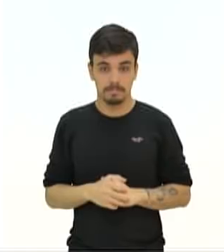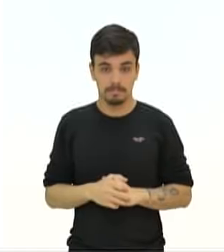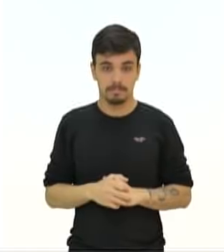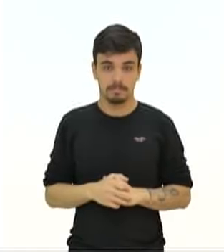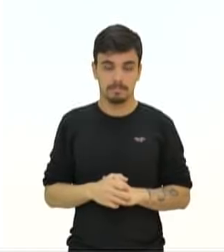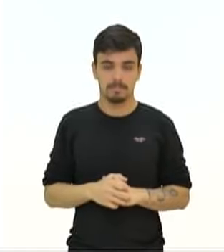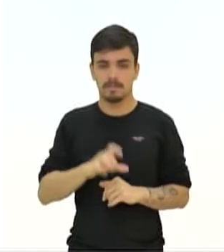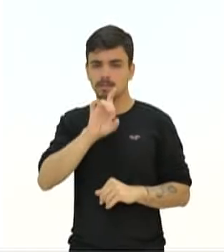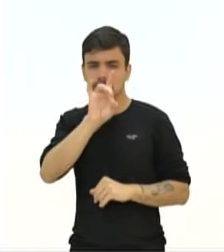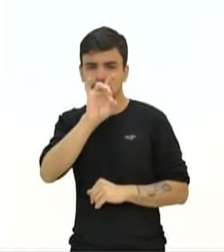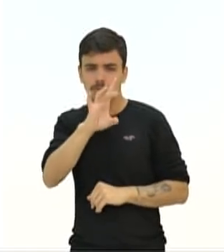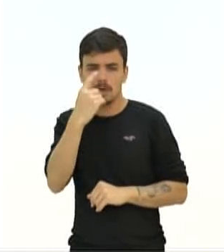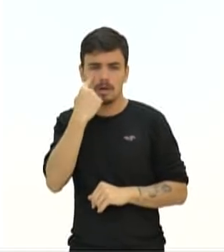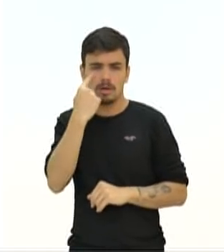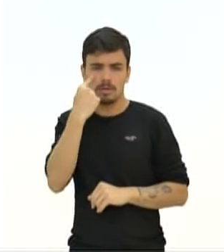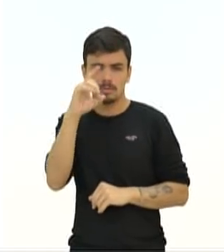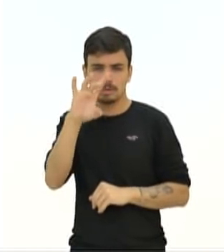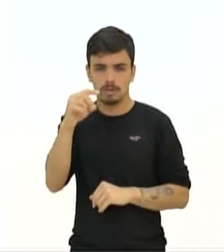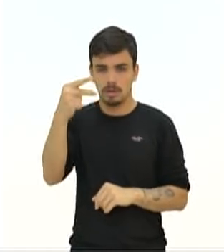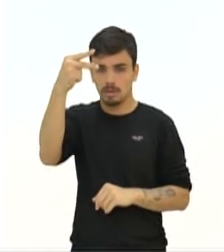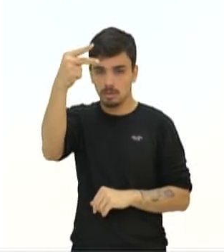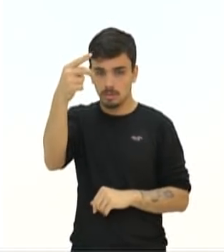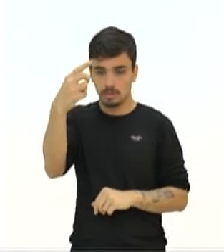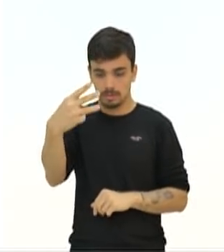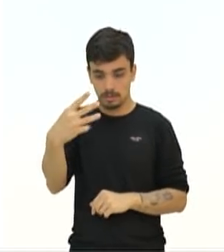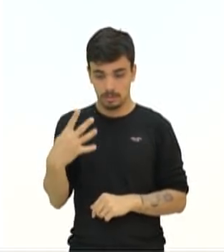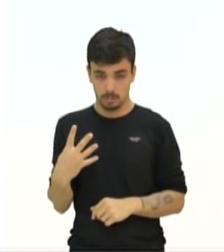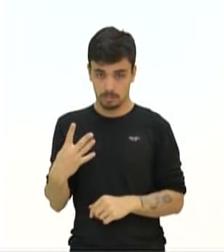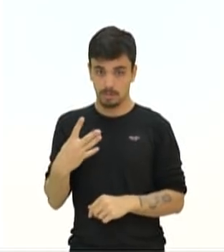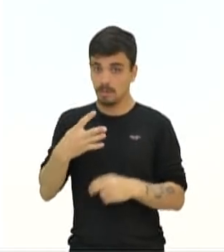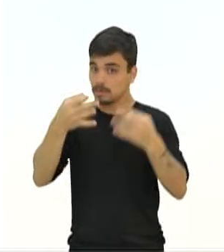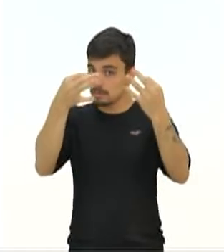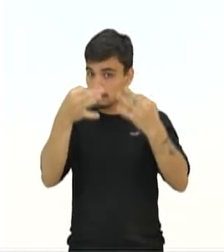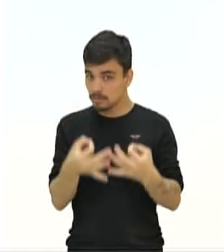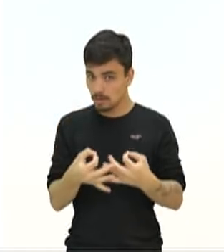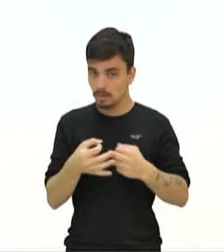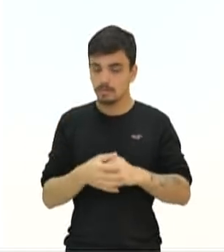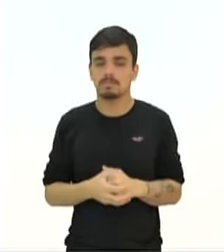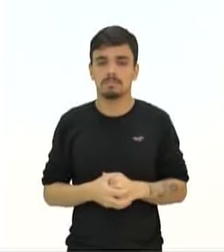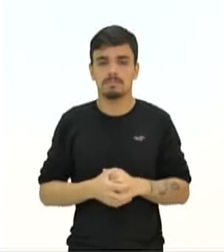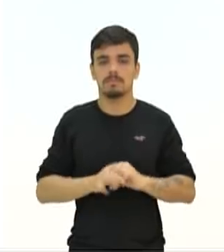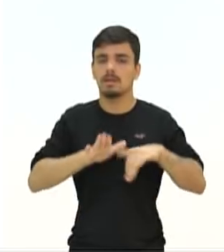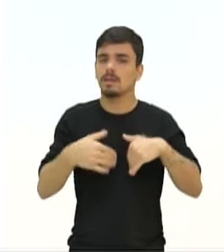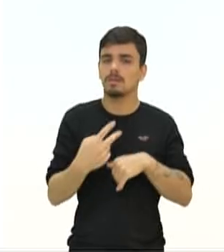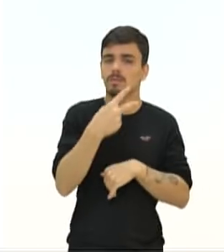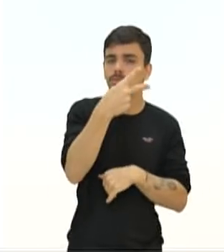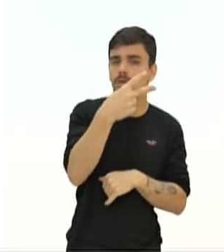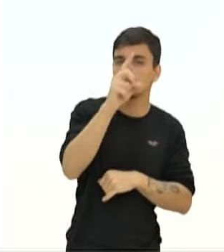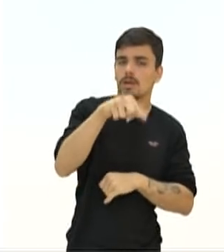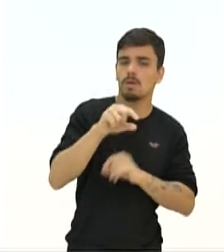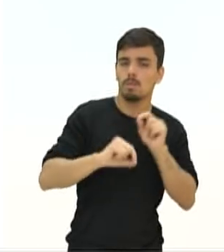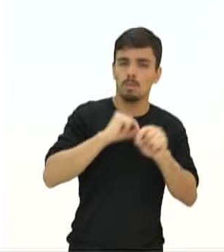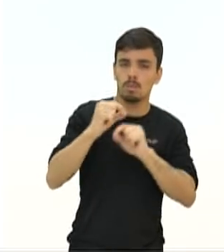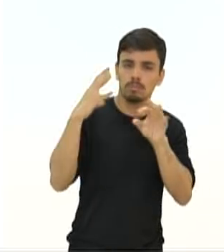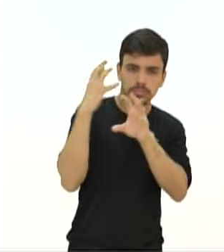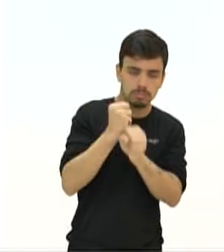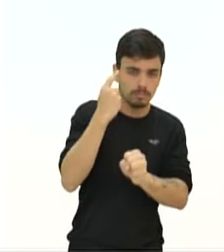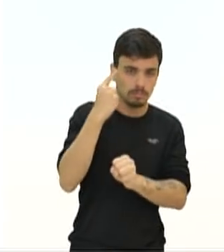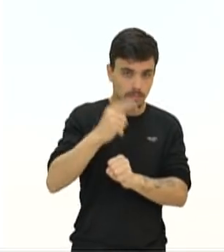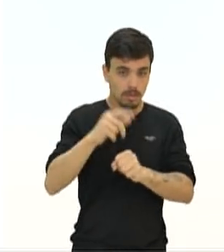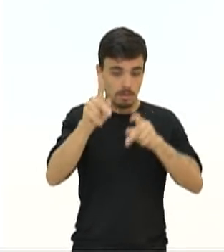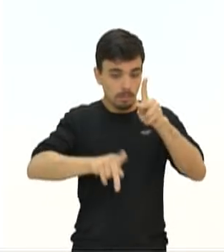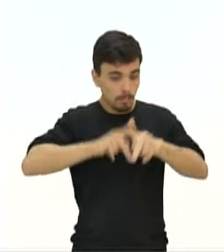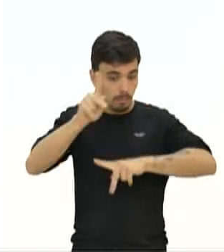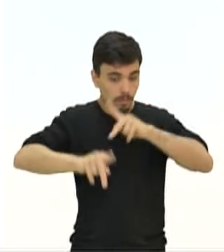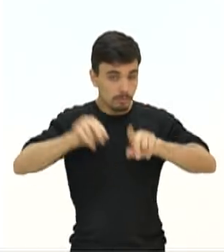Então, apenas aqui, ó, alternativa 2, 3 e 4 estão corretas, né? Então, na 2, o que que era? Vamos retomar aqui.